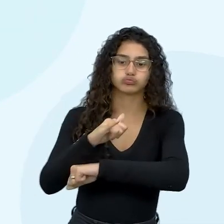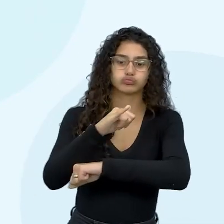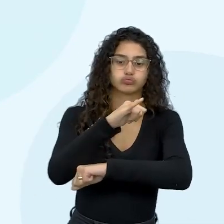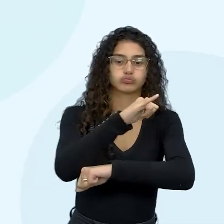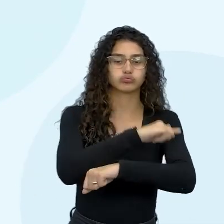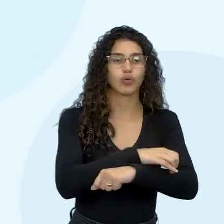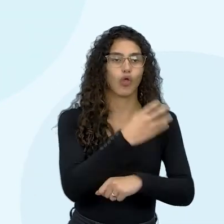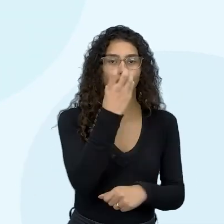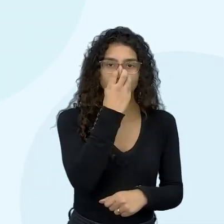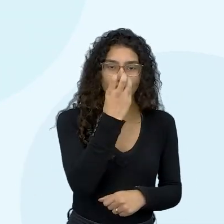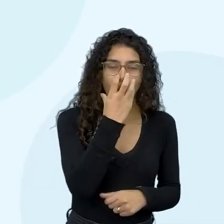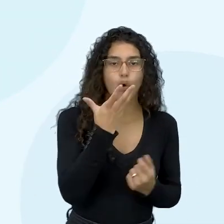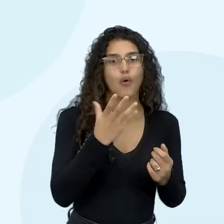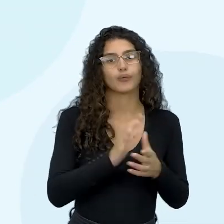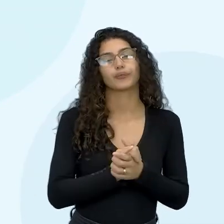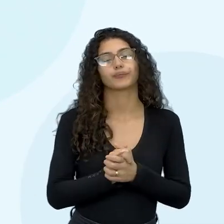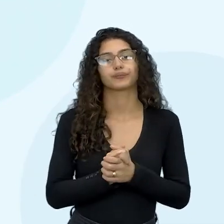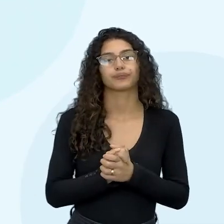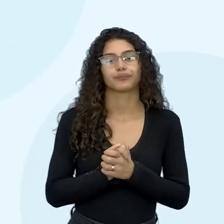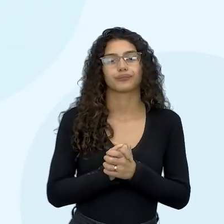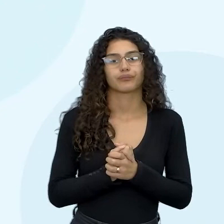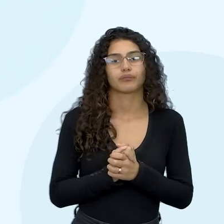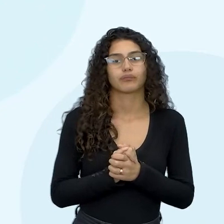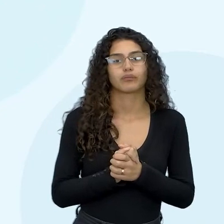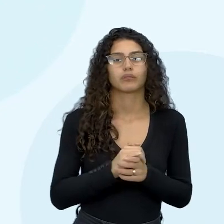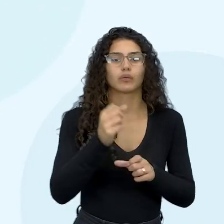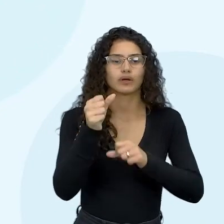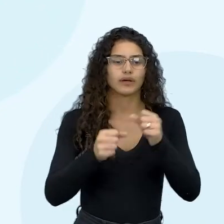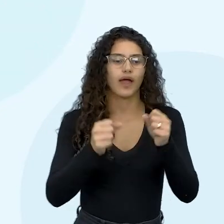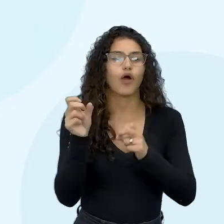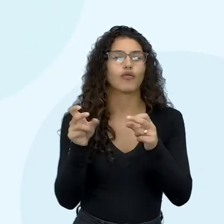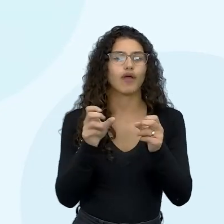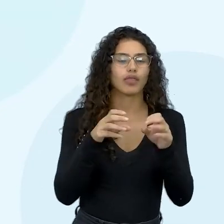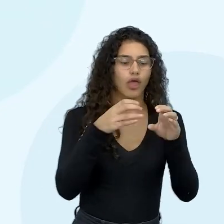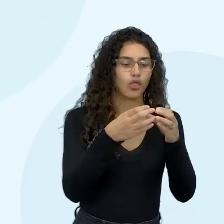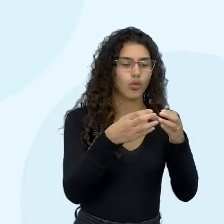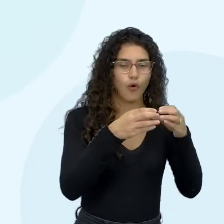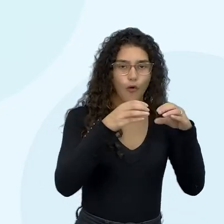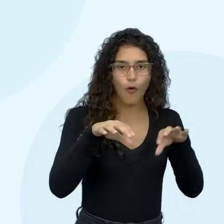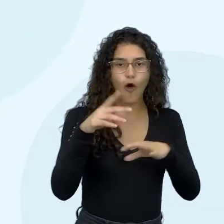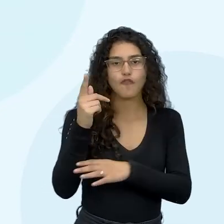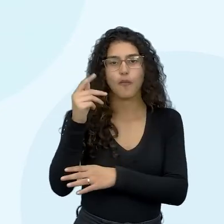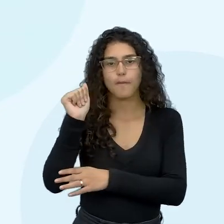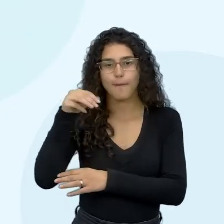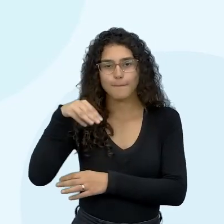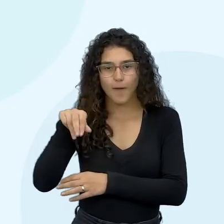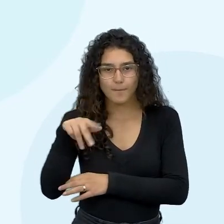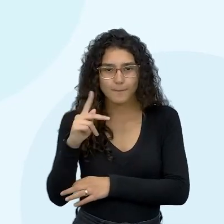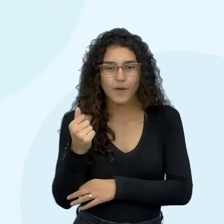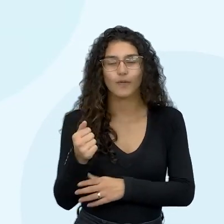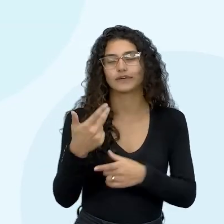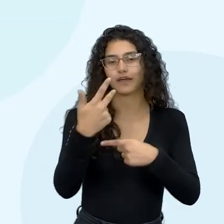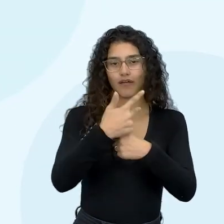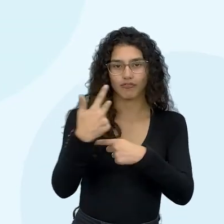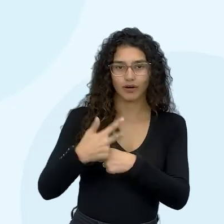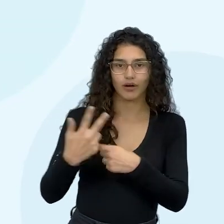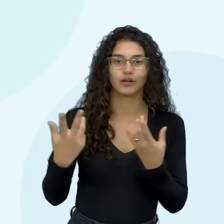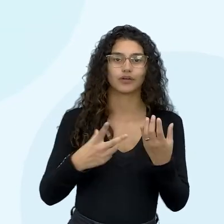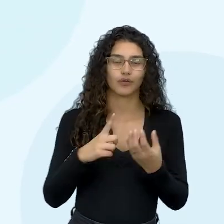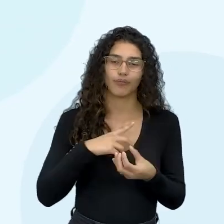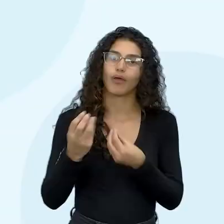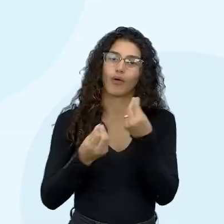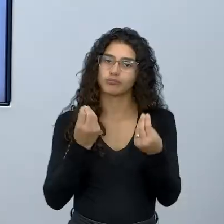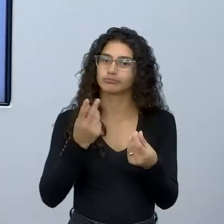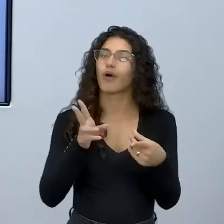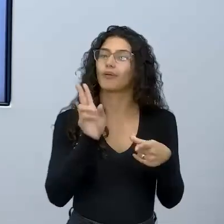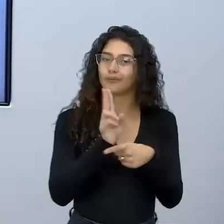o cachorro latiu, passou o carro vendendo ovos ou pamonhas ou coisa do tipo enquanto você está gravando. Então,